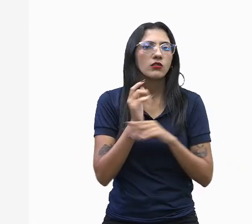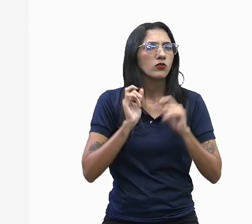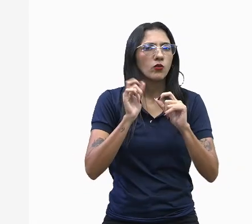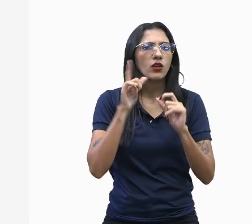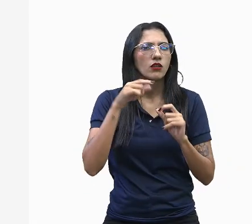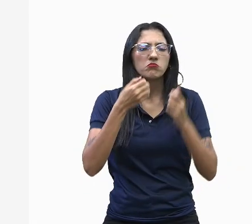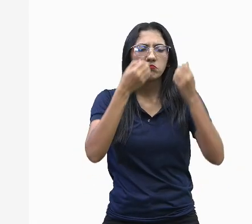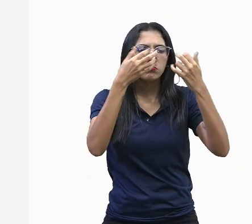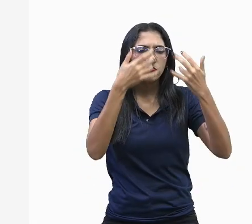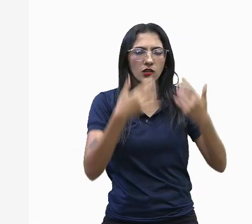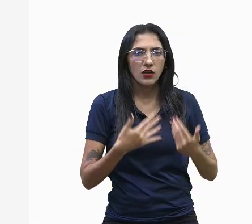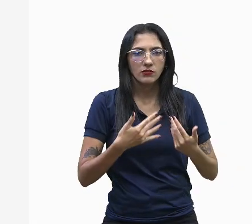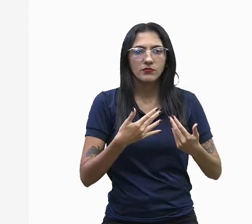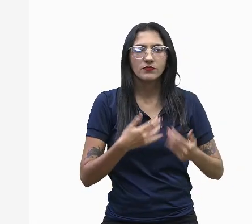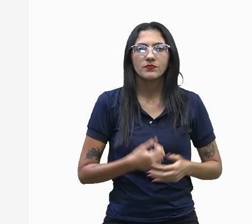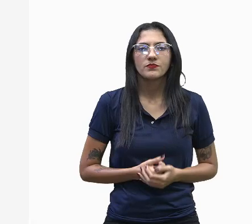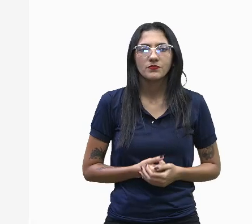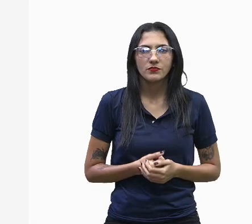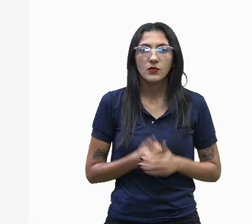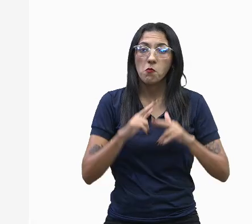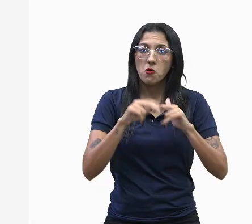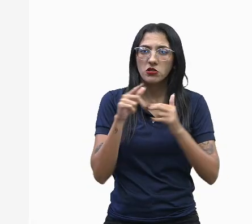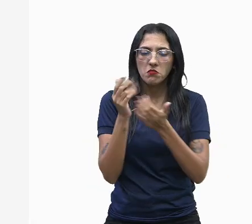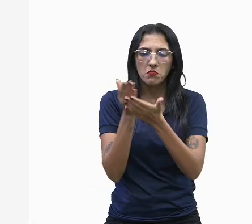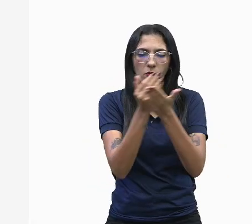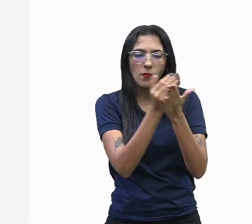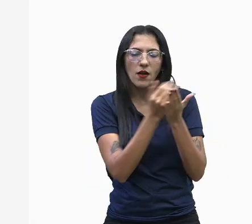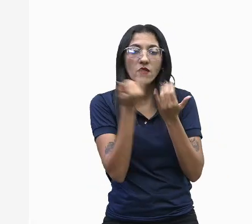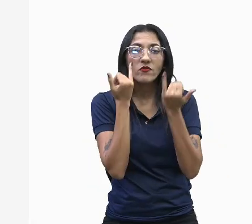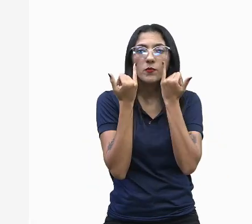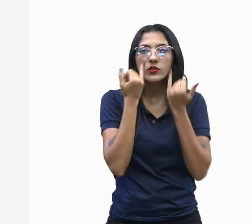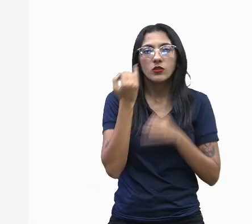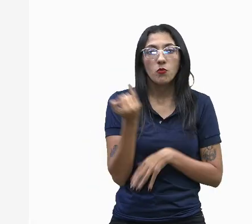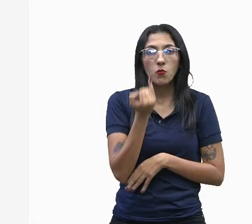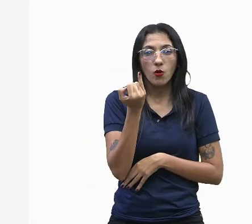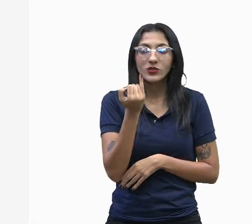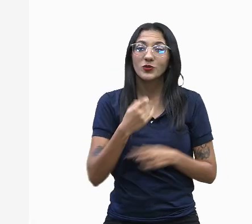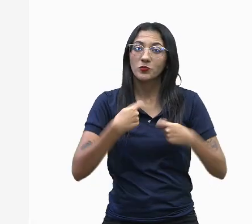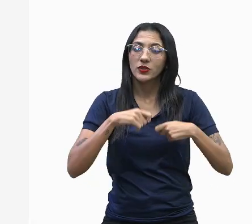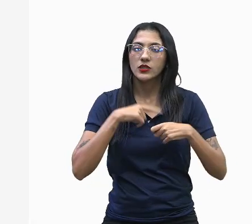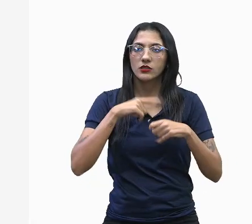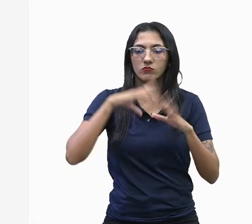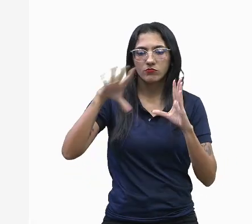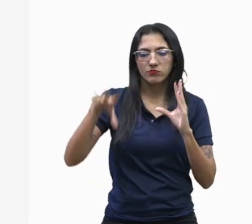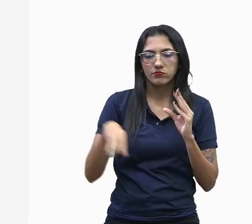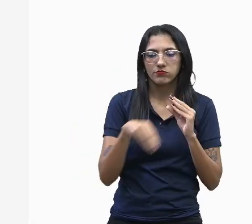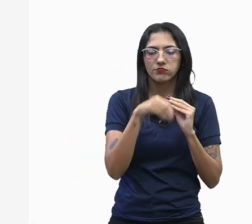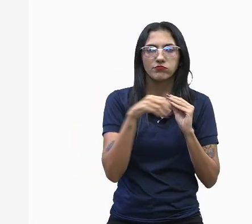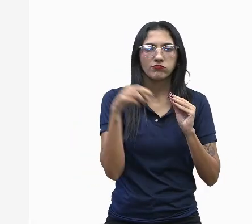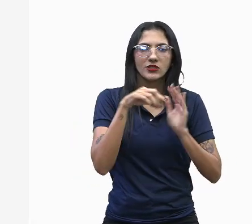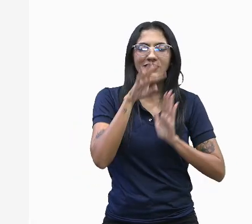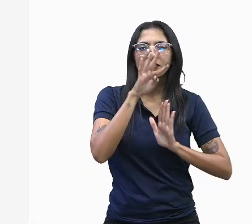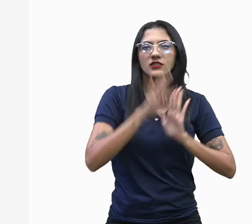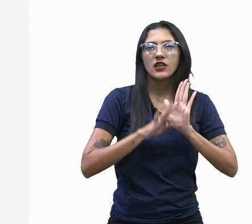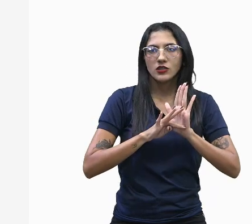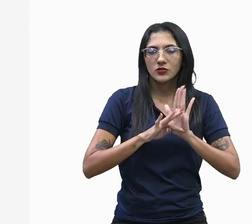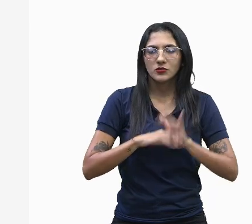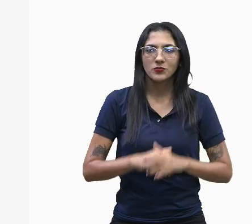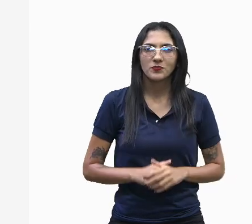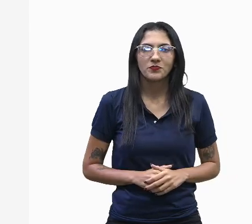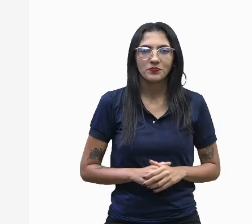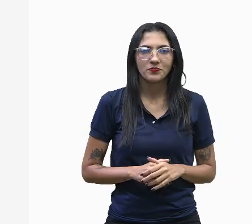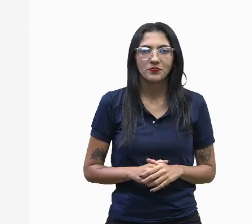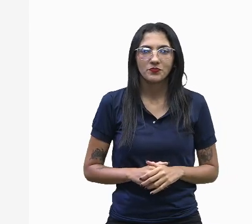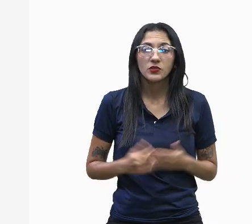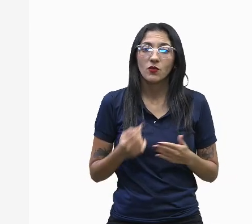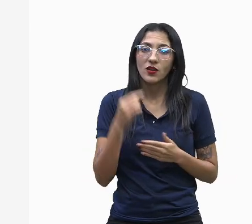apresentado. É por isso que dados relevantes costumam vir junto ao texto jornalístico. Esse é o